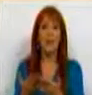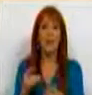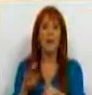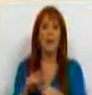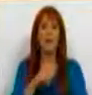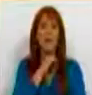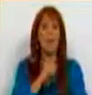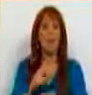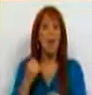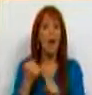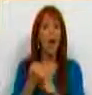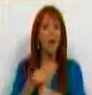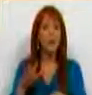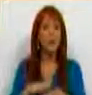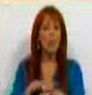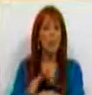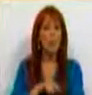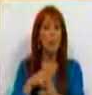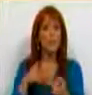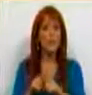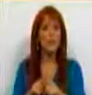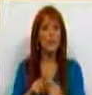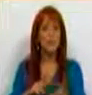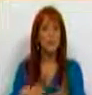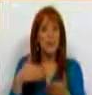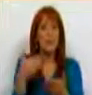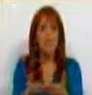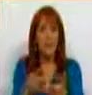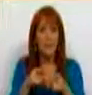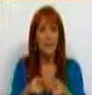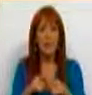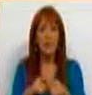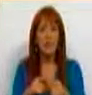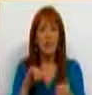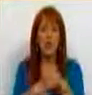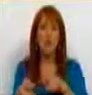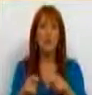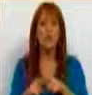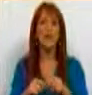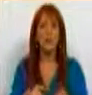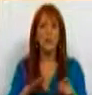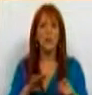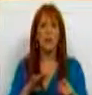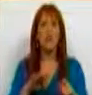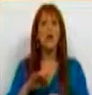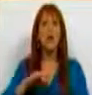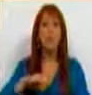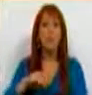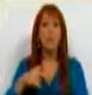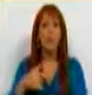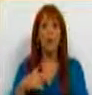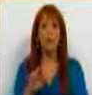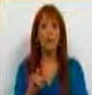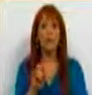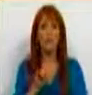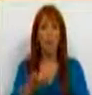sobre a validade do ato administrativo de atribuição das concessões à Porte Fuel. De